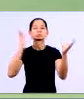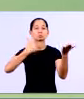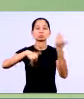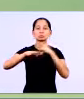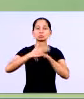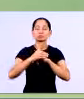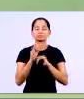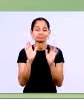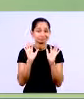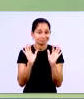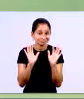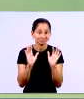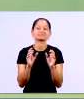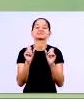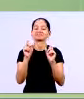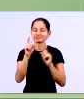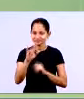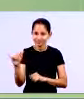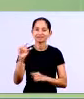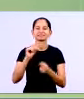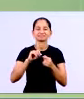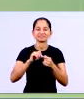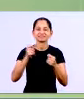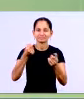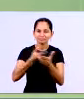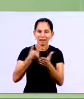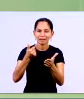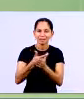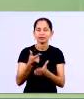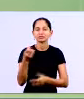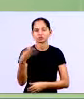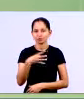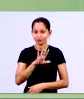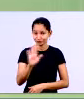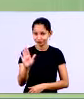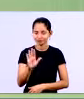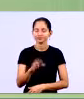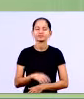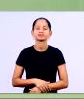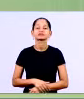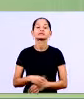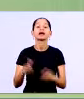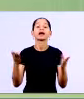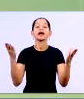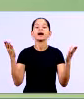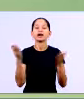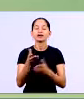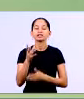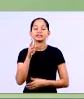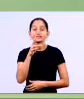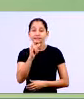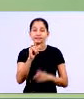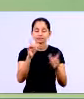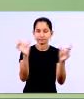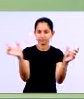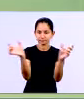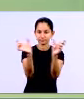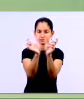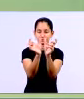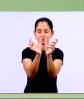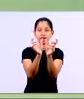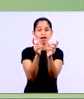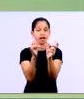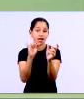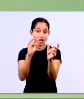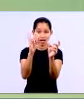As propagandas. Os adesivos lá dos carros. Super-homem. Quando a palavra seguinte inicia com